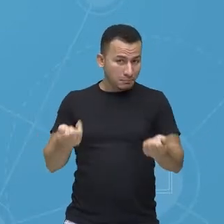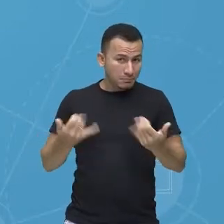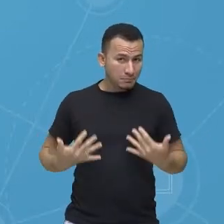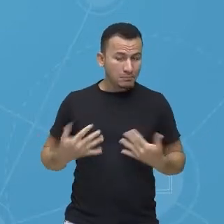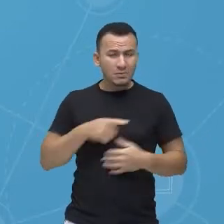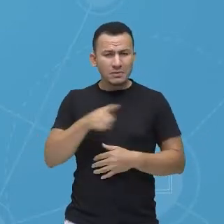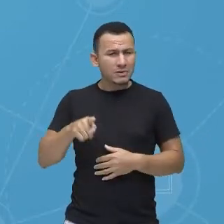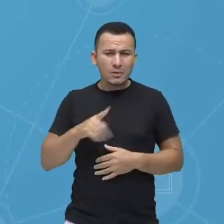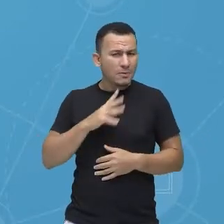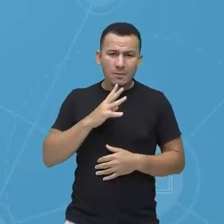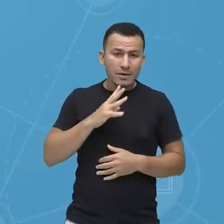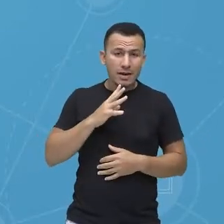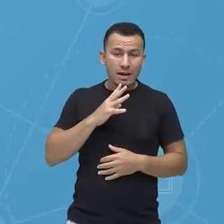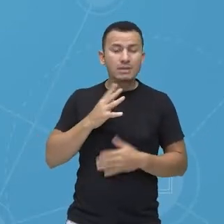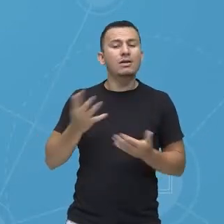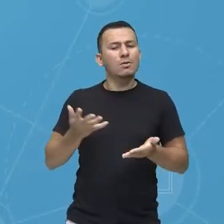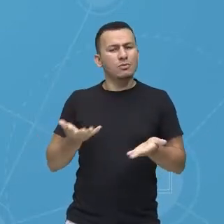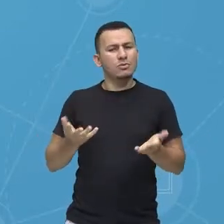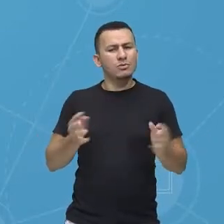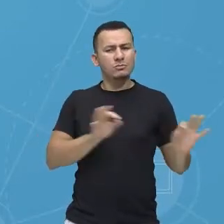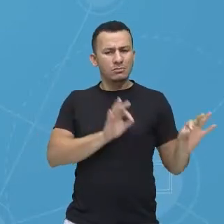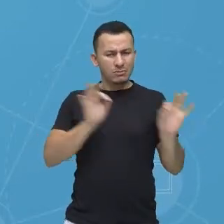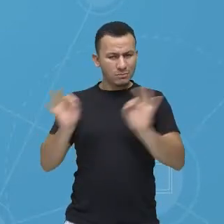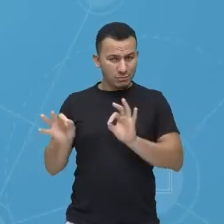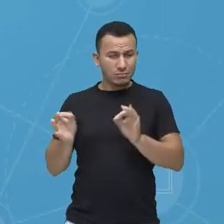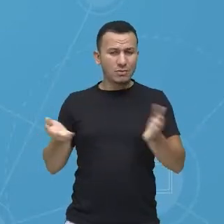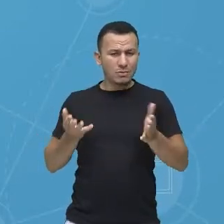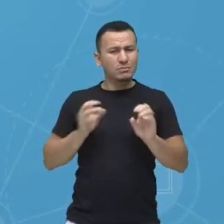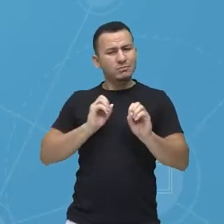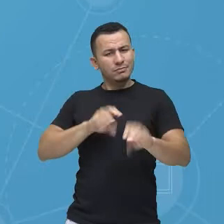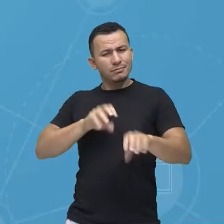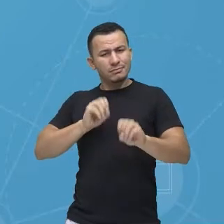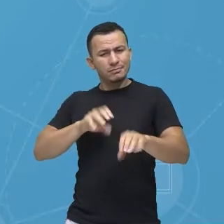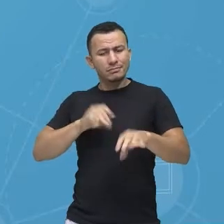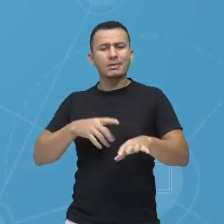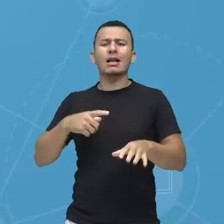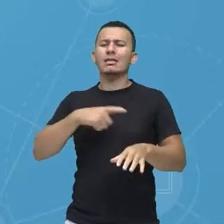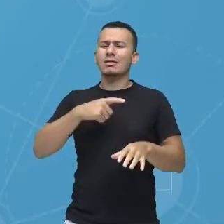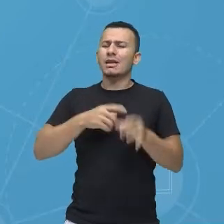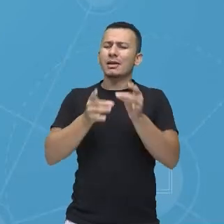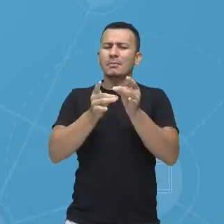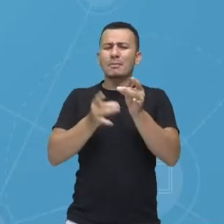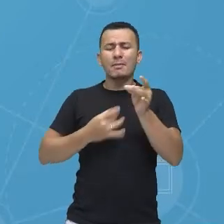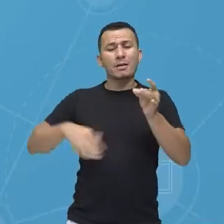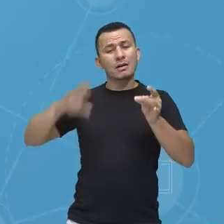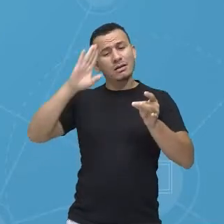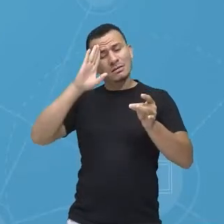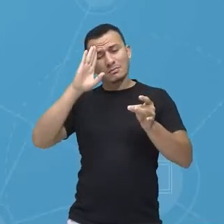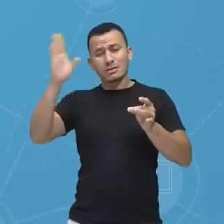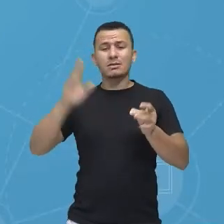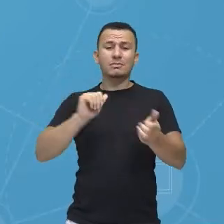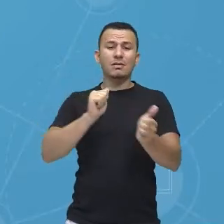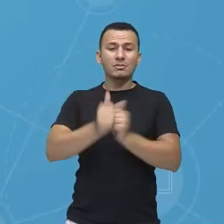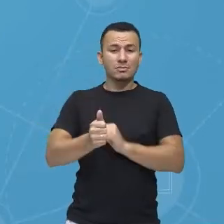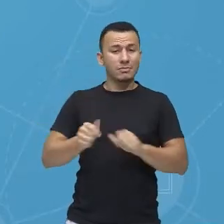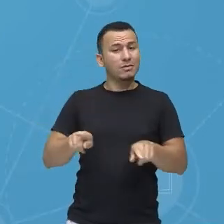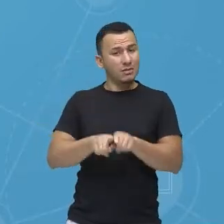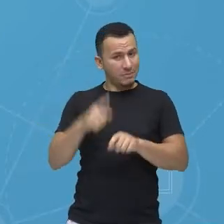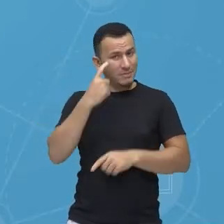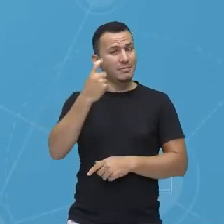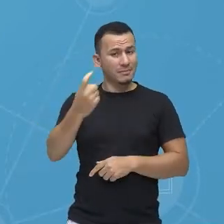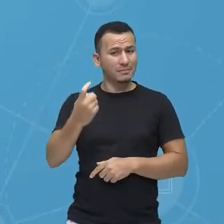não conhece, também acompanha aqui com a gente, que a gente vai agora falar os detalhes principais desse esporte tão